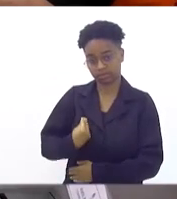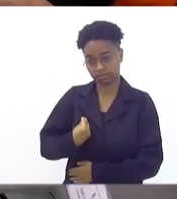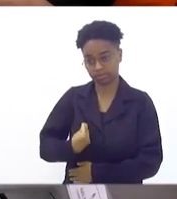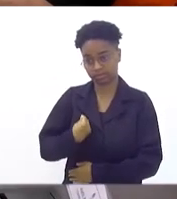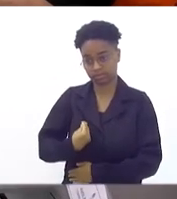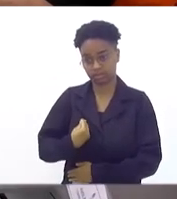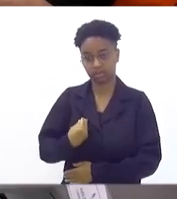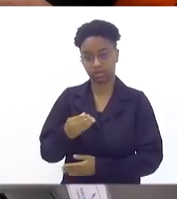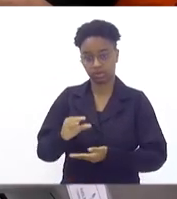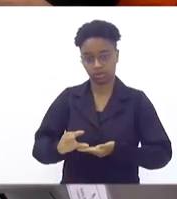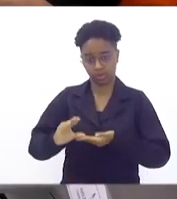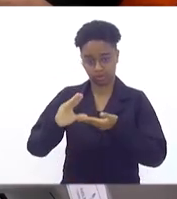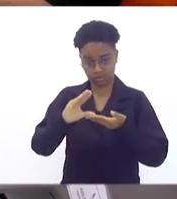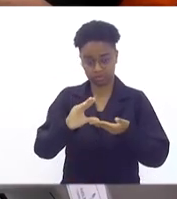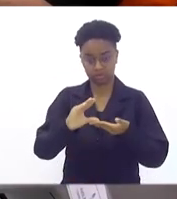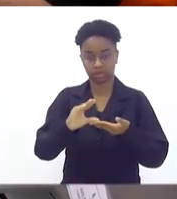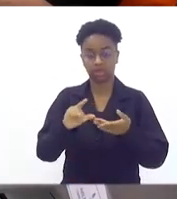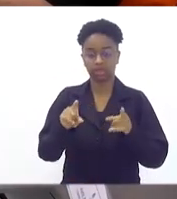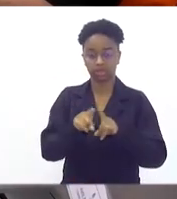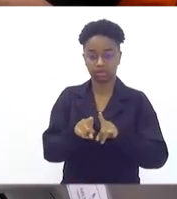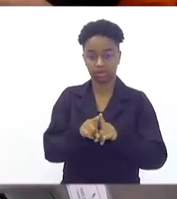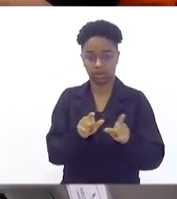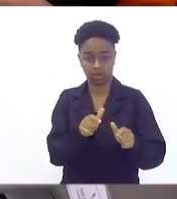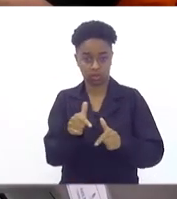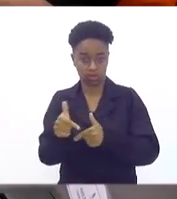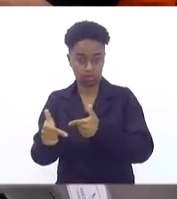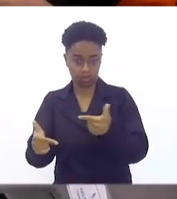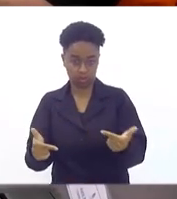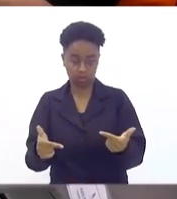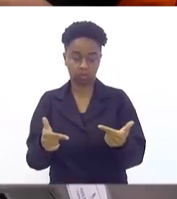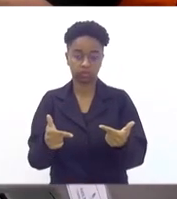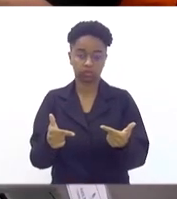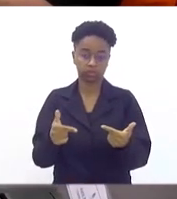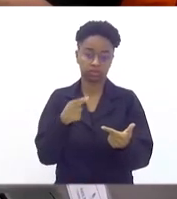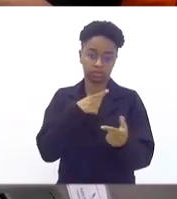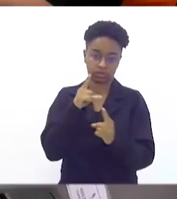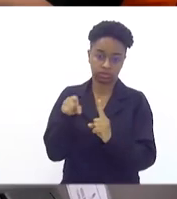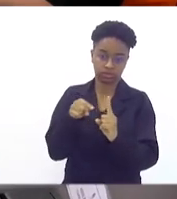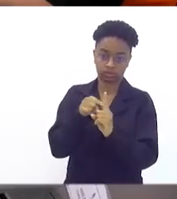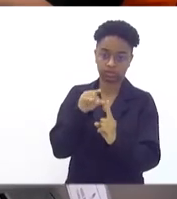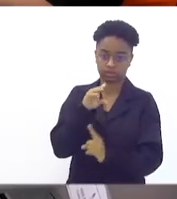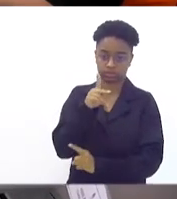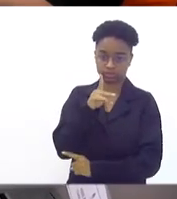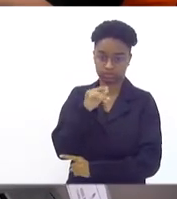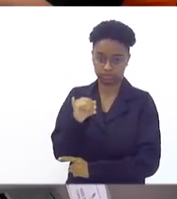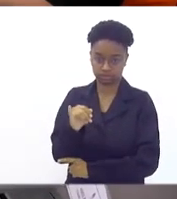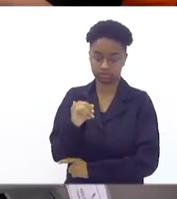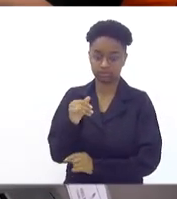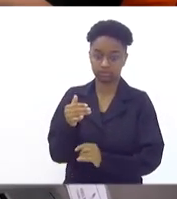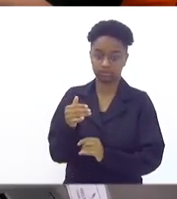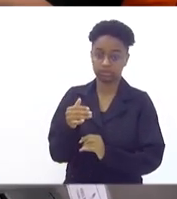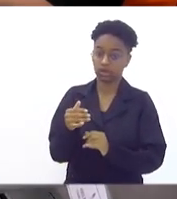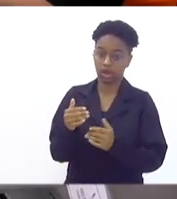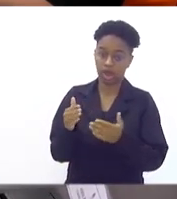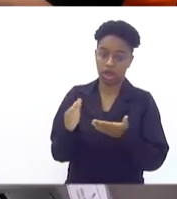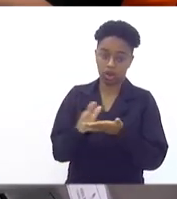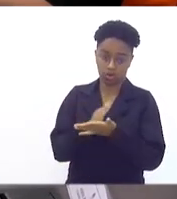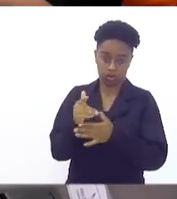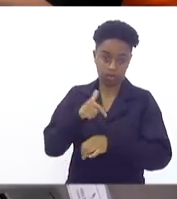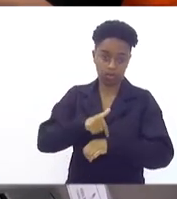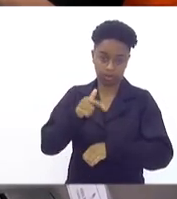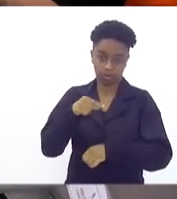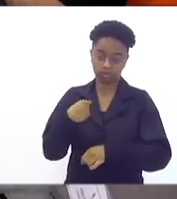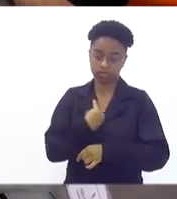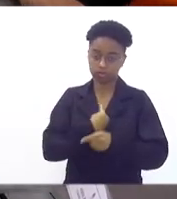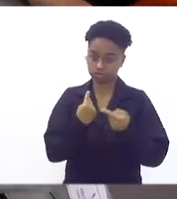dos conselheiros dizer que nas próximas ao intuito dessa CPI de antecipar Em algum momento vai ser objeto de